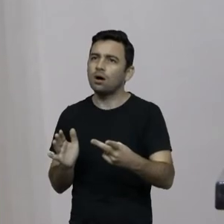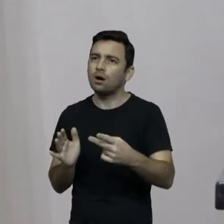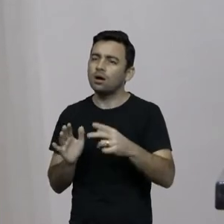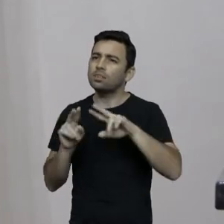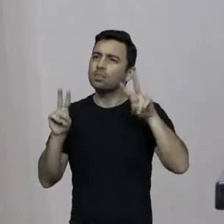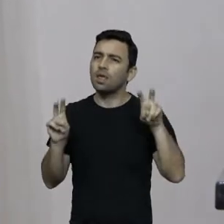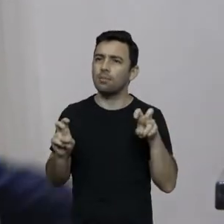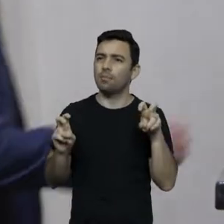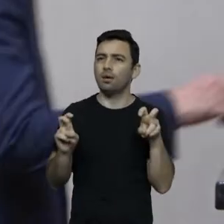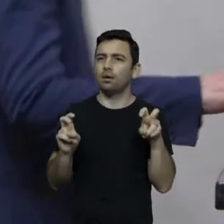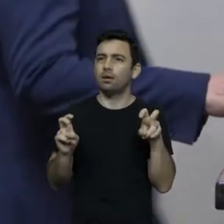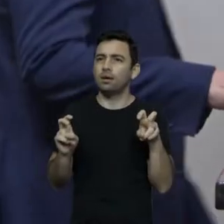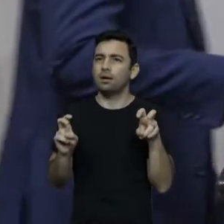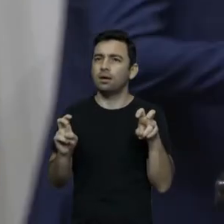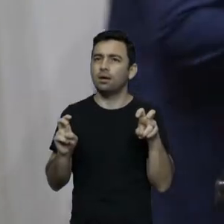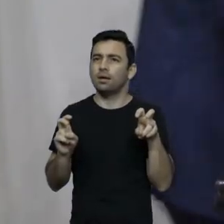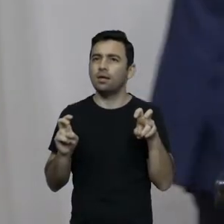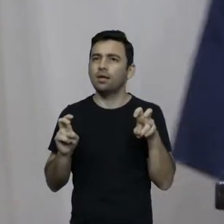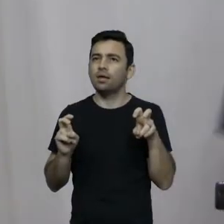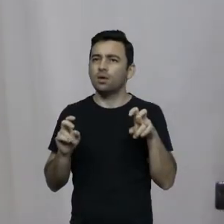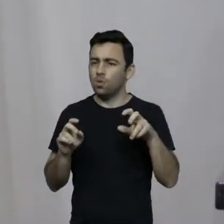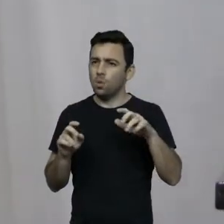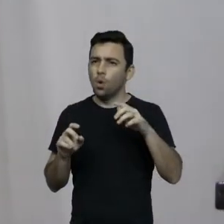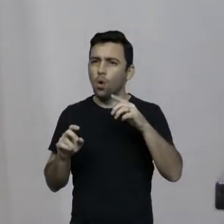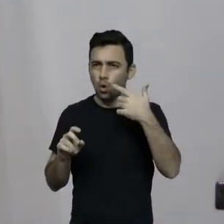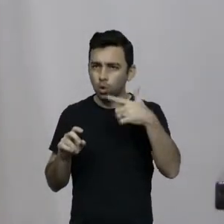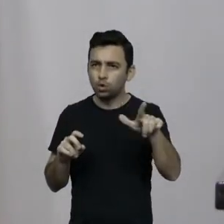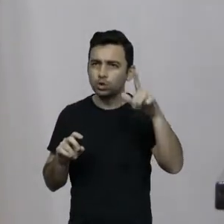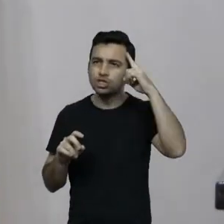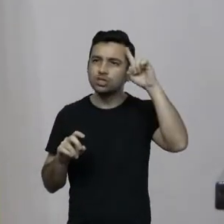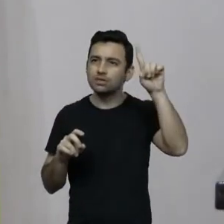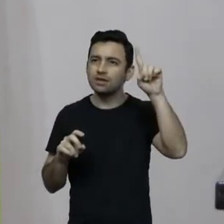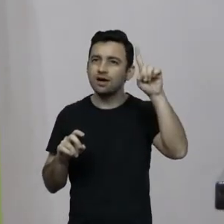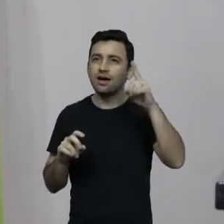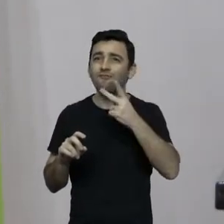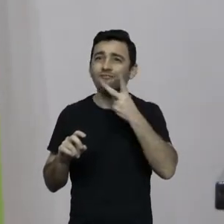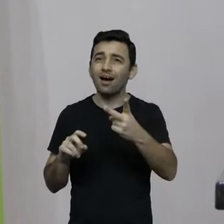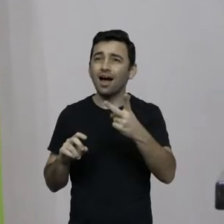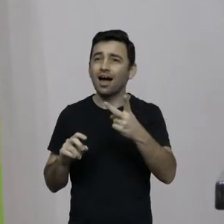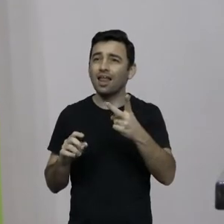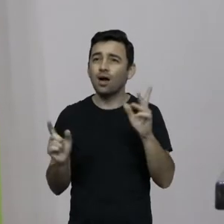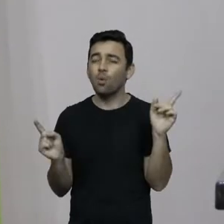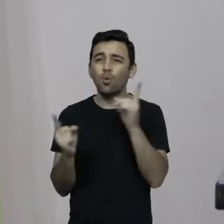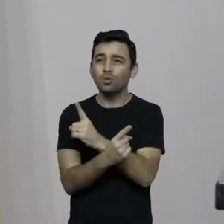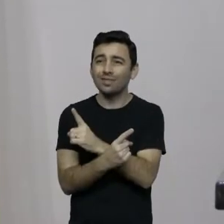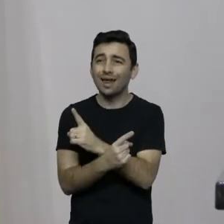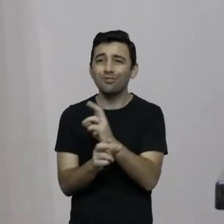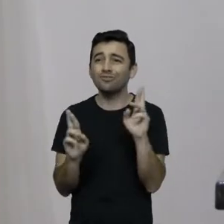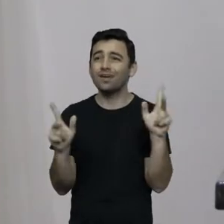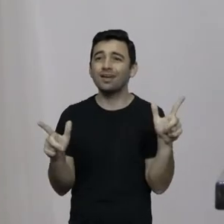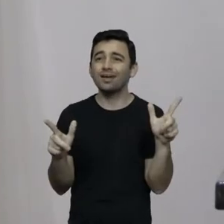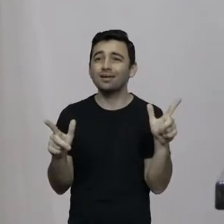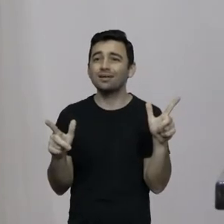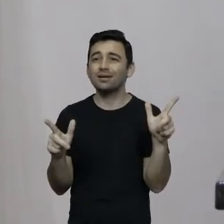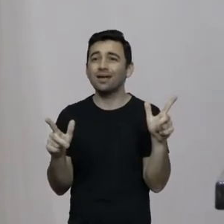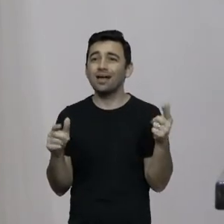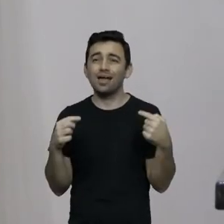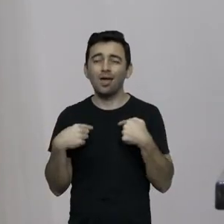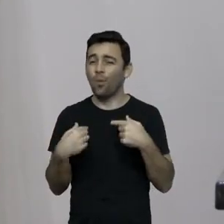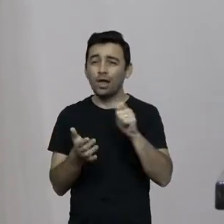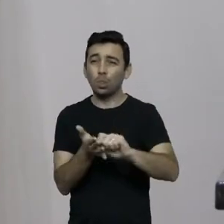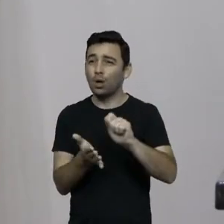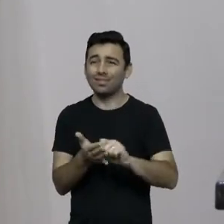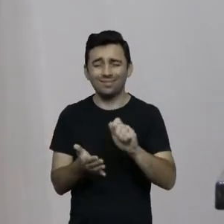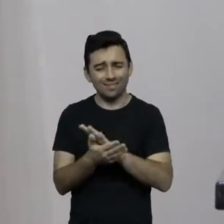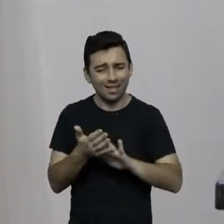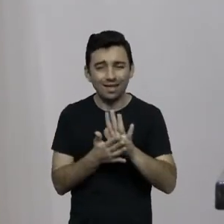esse assunto e ele vem no outro dia e fala tudo bom trabalho então não vou mais adotar